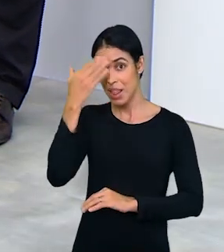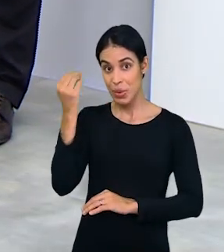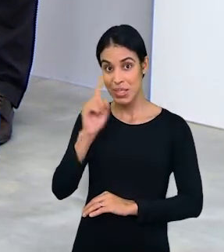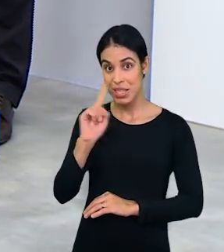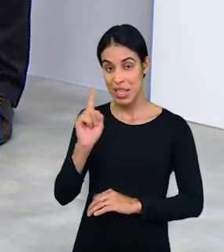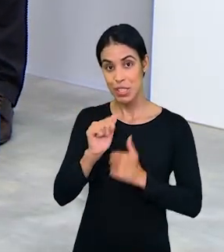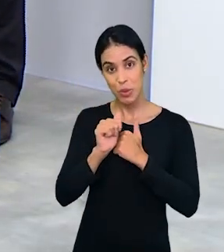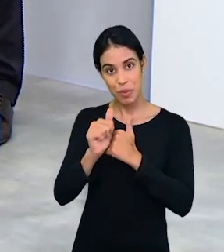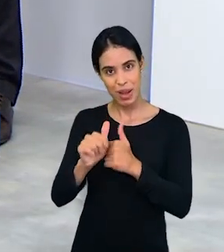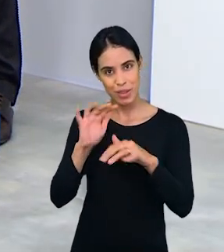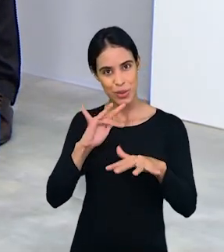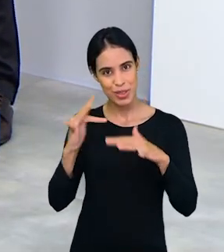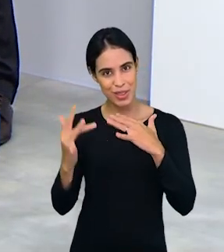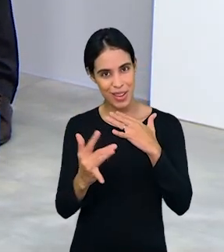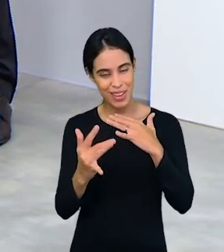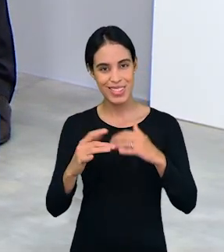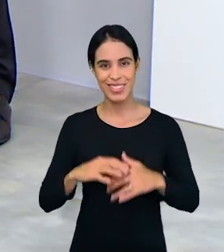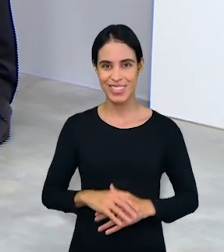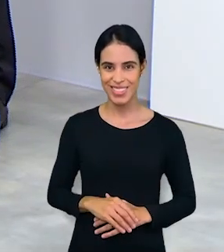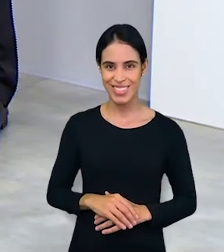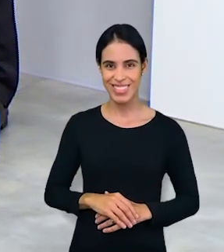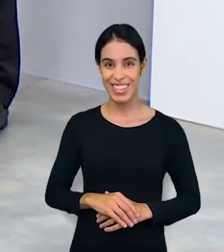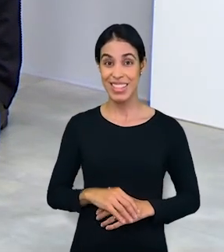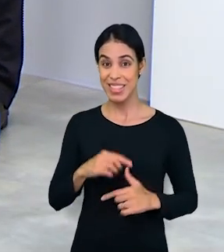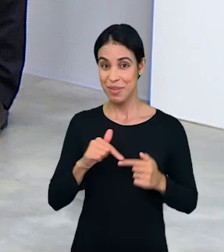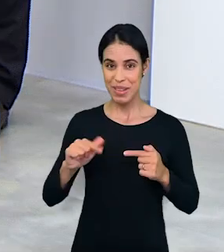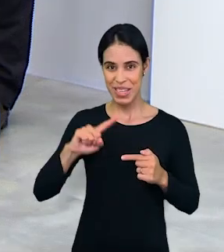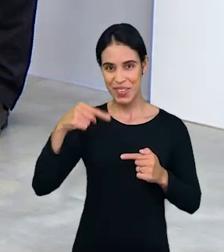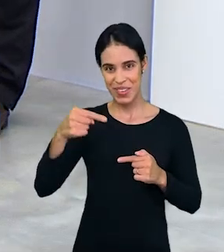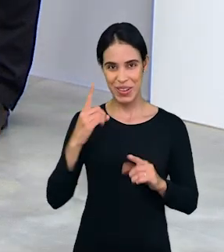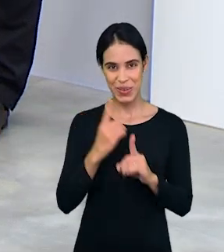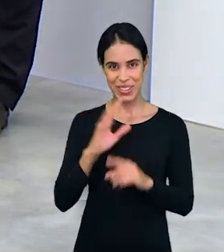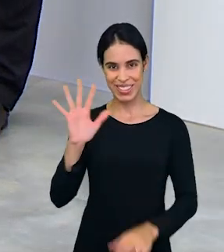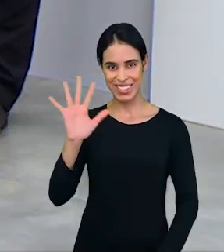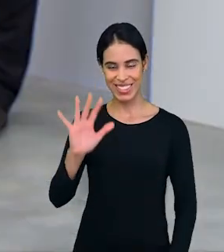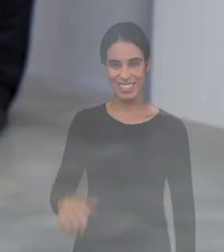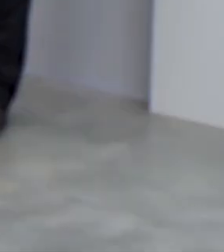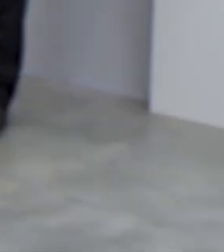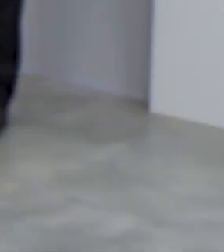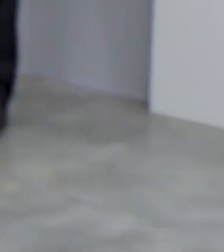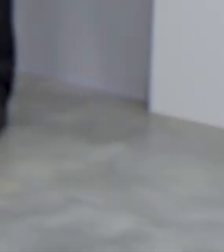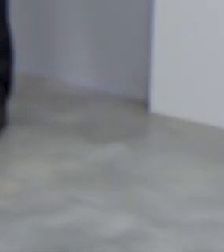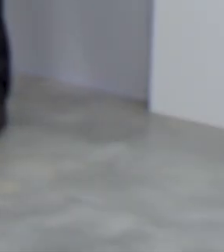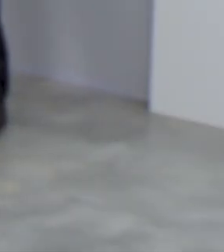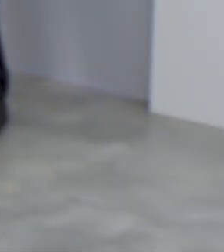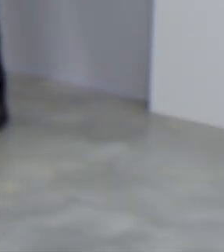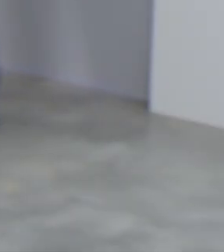de também nos acompanhar pelas redes sociais do Tribunal. Até semana que vem. Tchau, tchau.